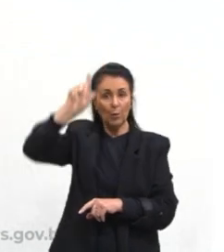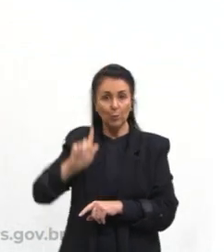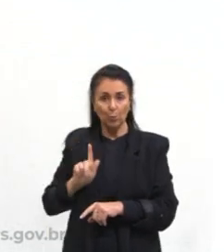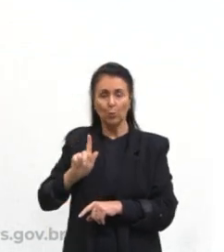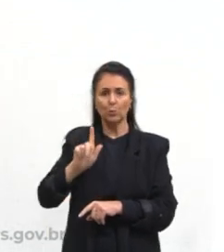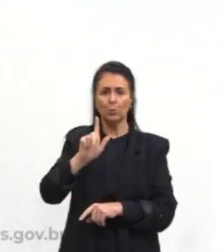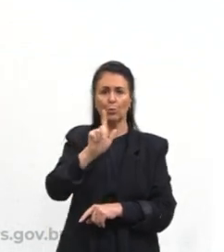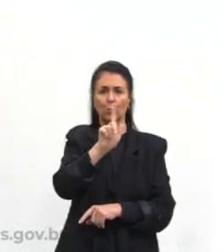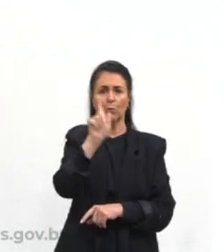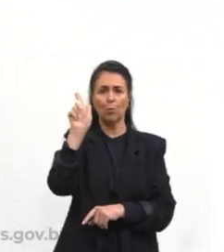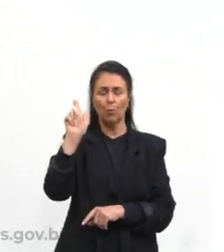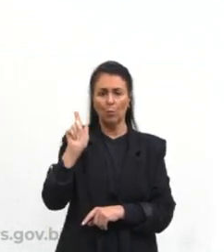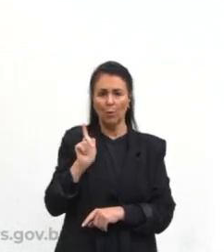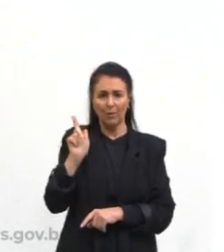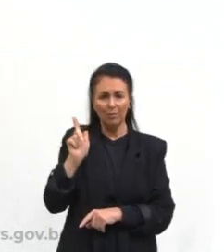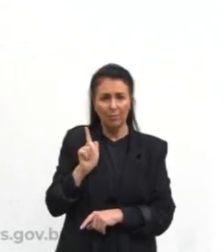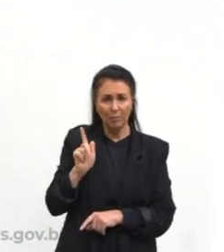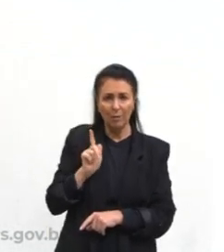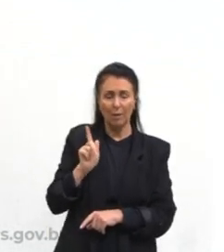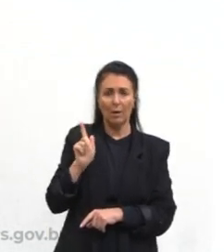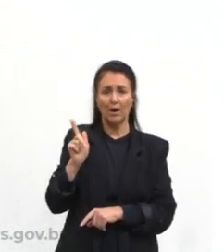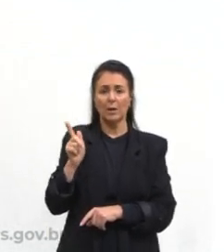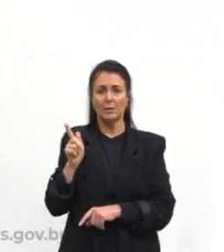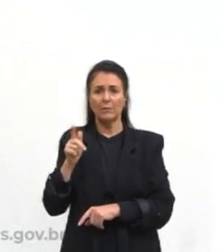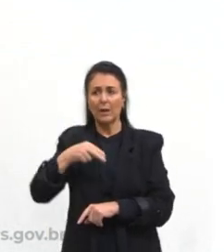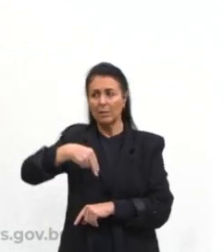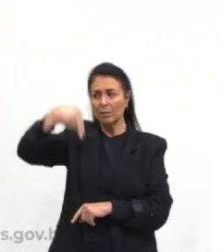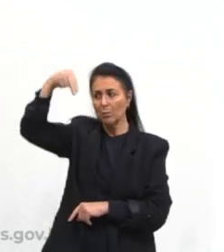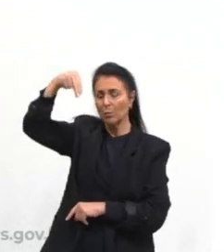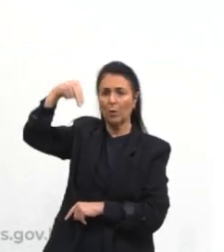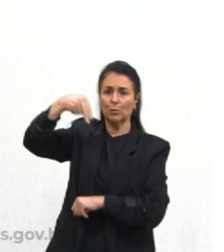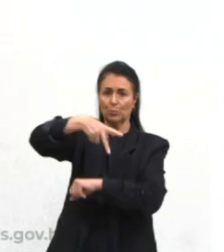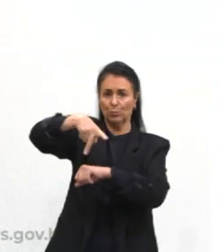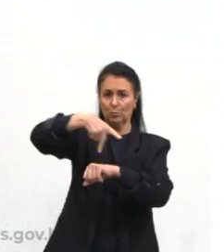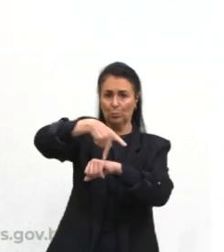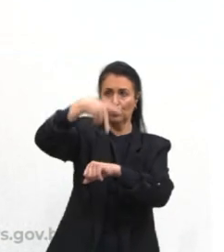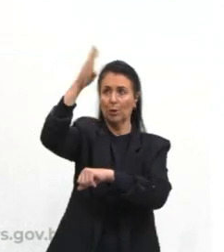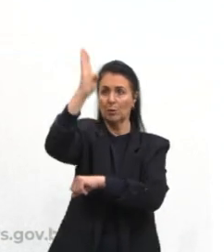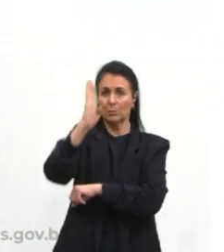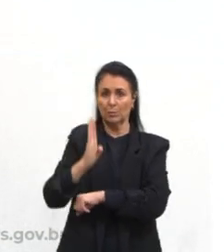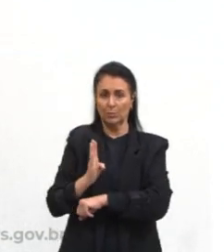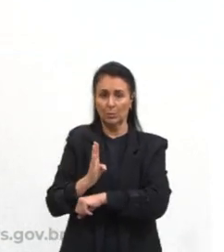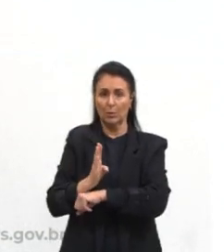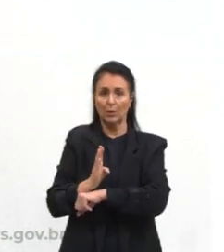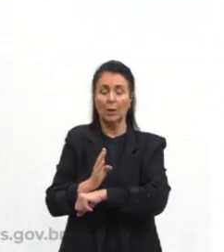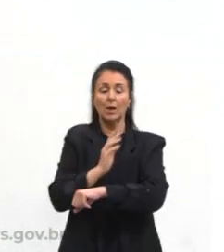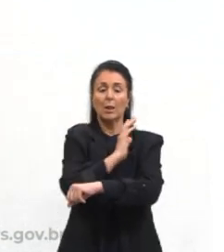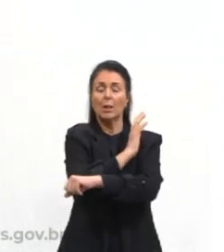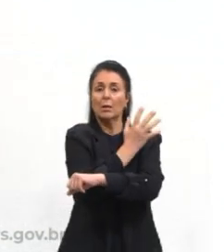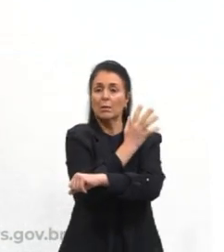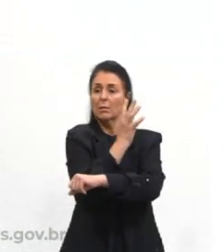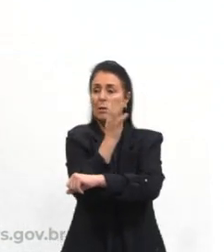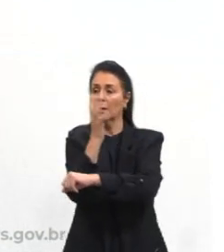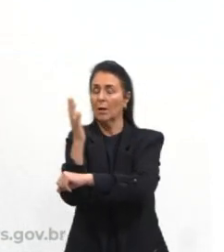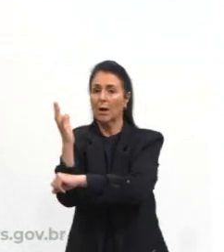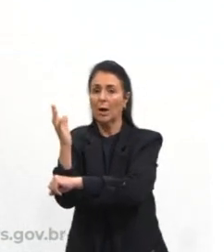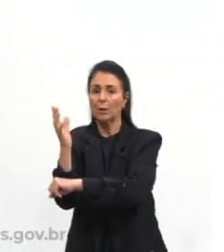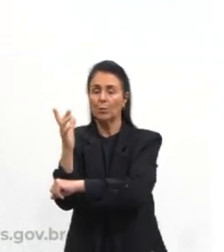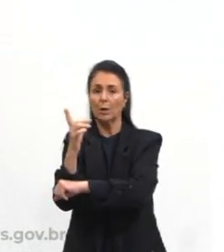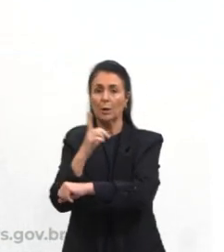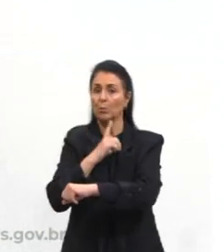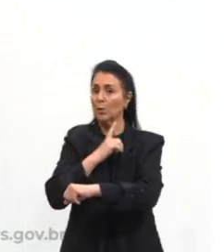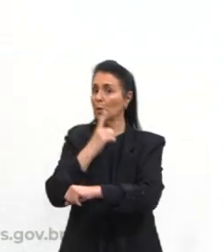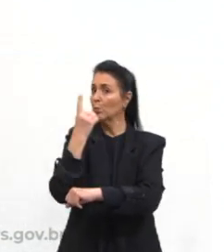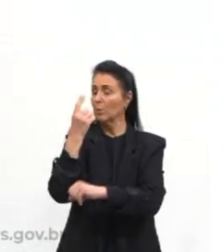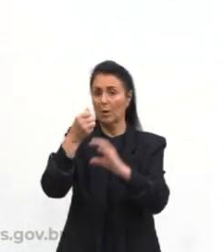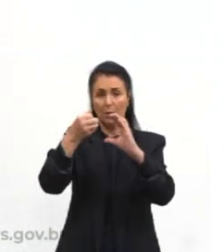o norte aqui do nosso país está a gurizada a vegetação do Cerrado em torno possui um único aspecto isso